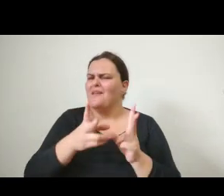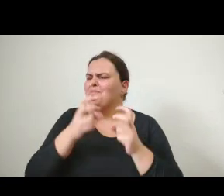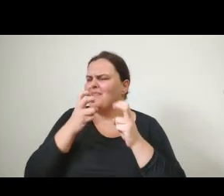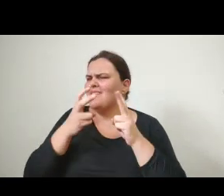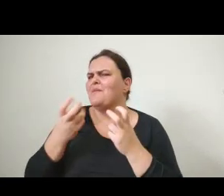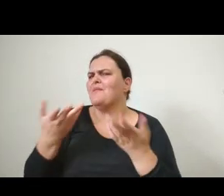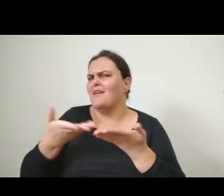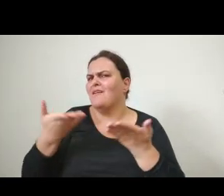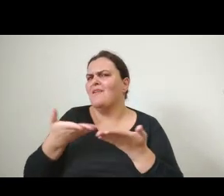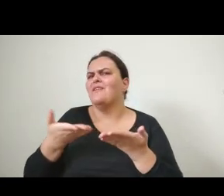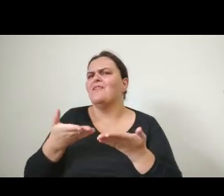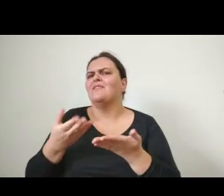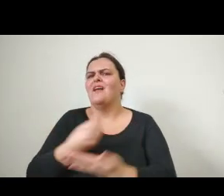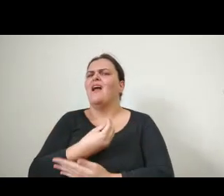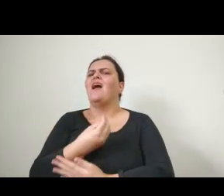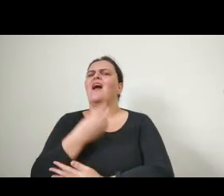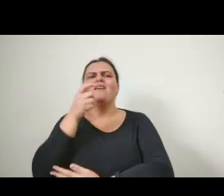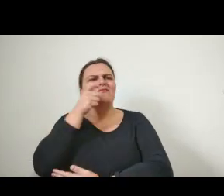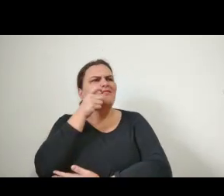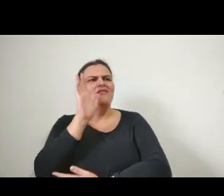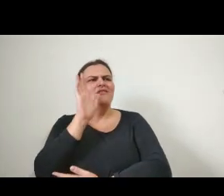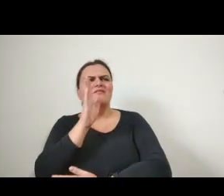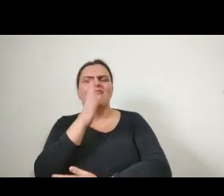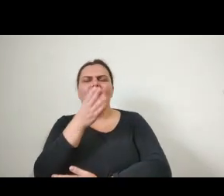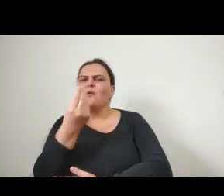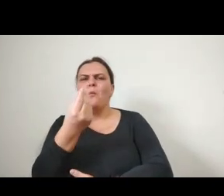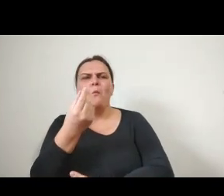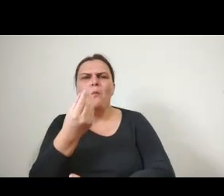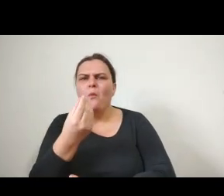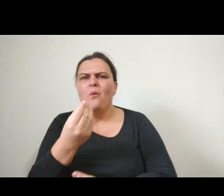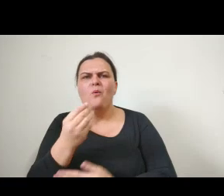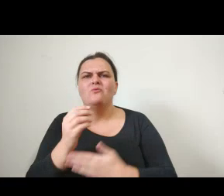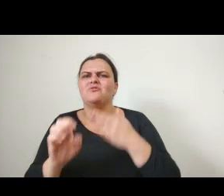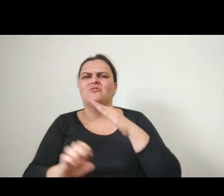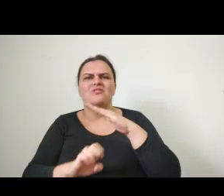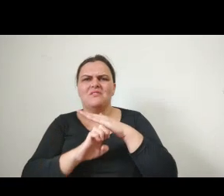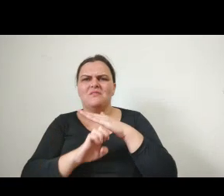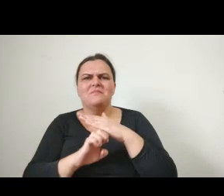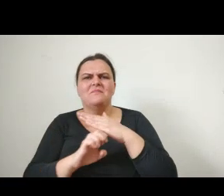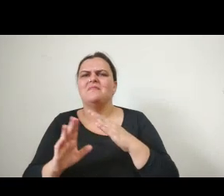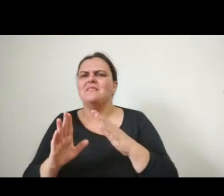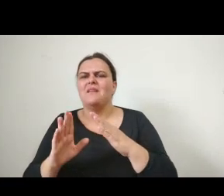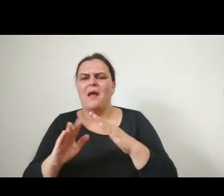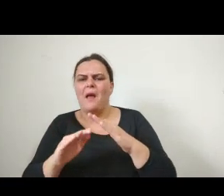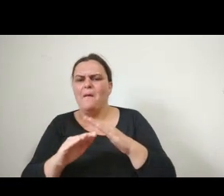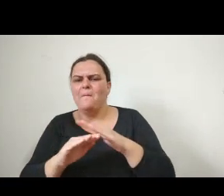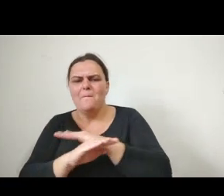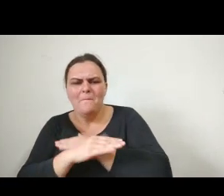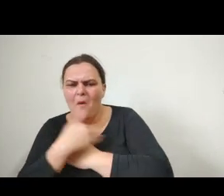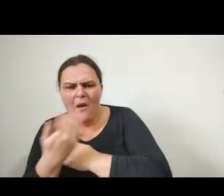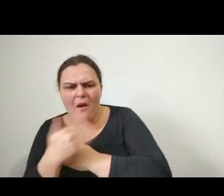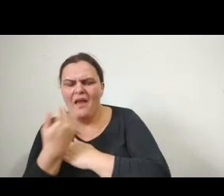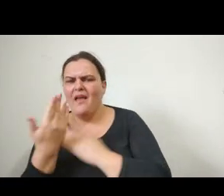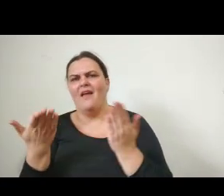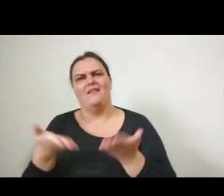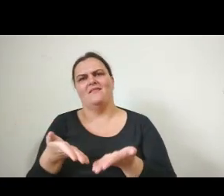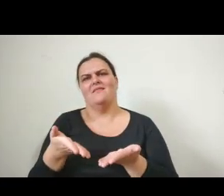número de espécies estão sendo extintas num curto espaço de tempo em função das atividades